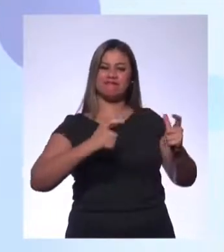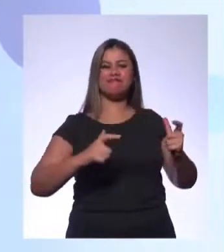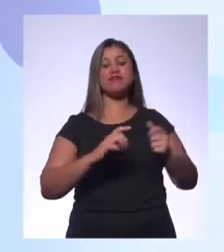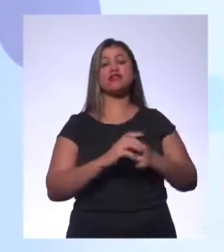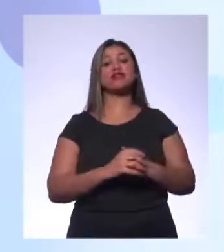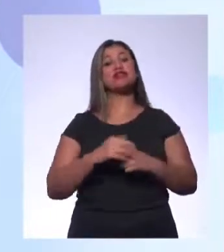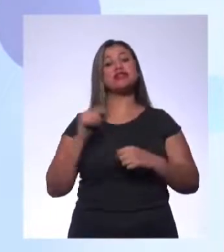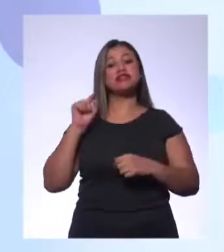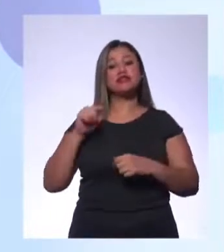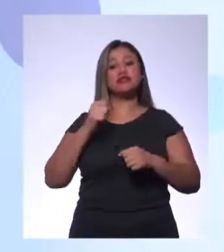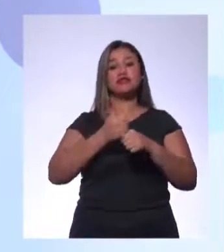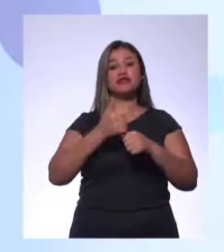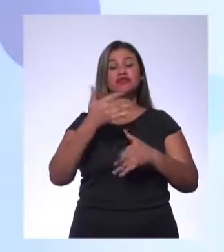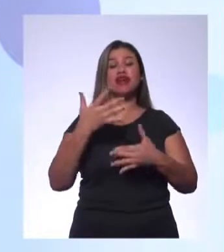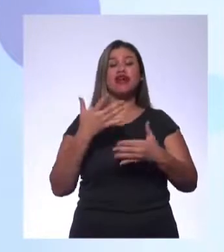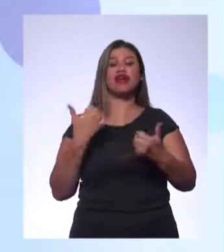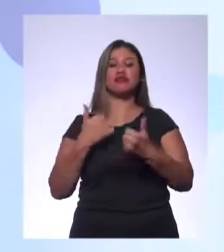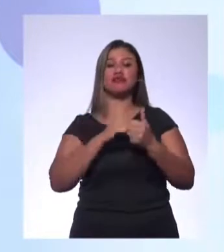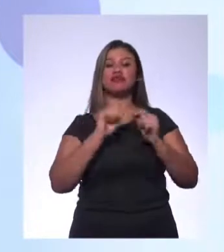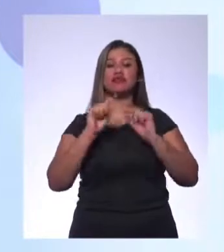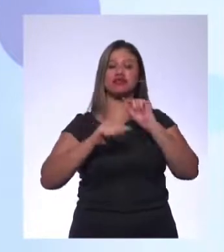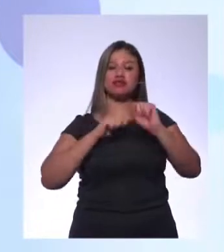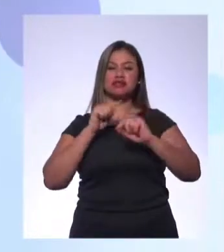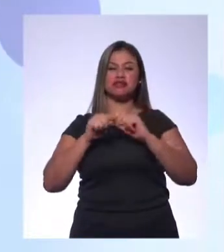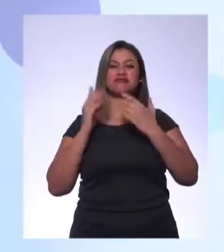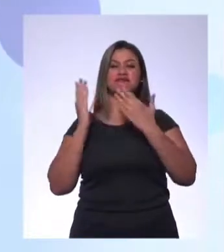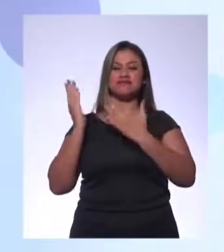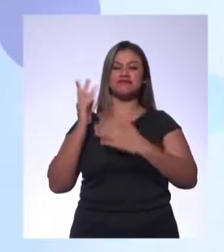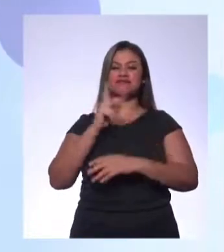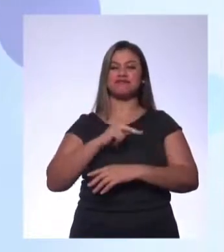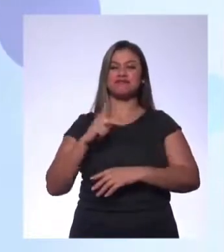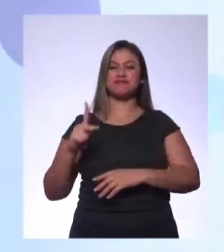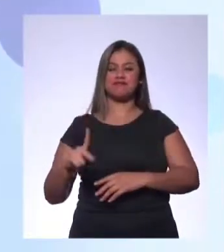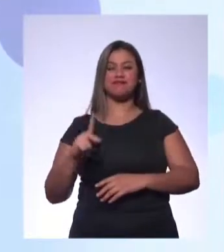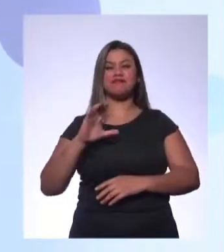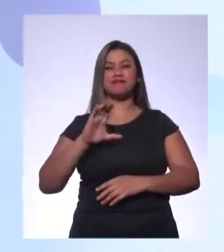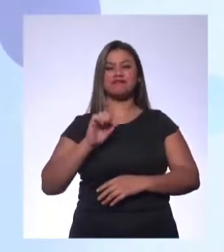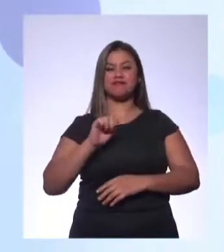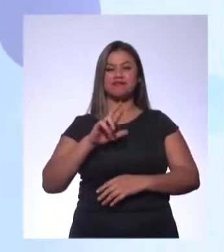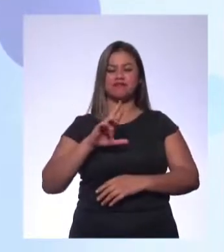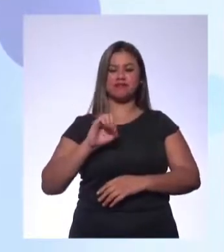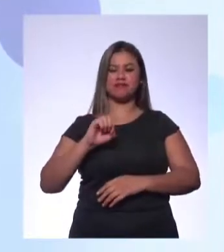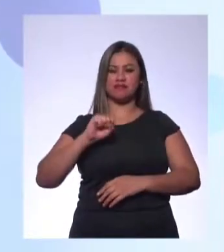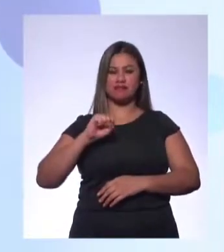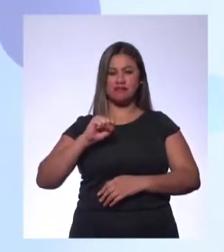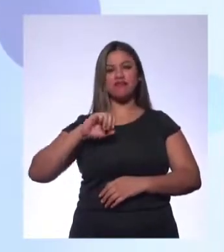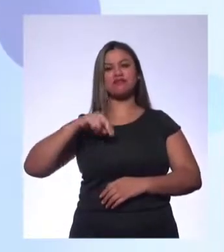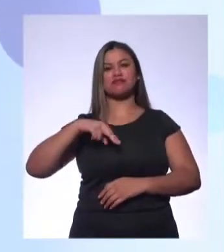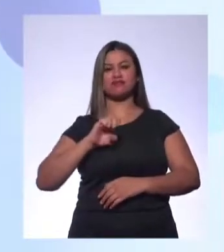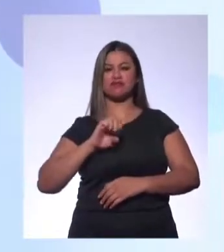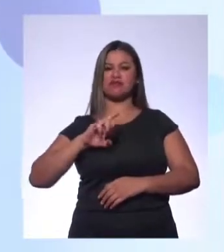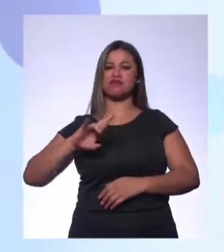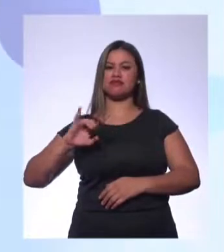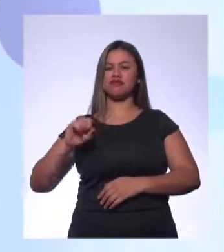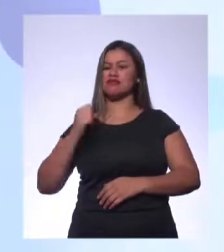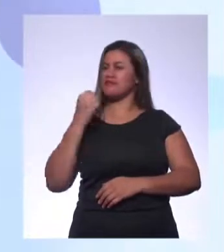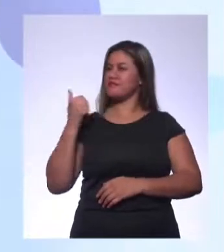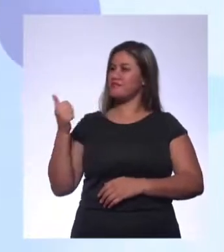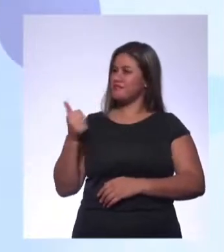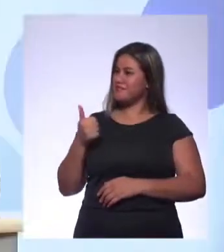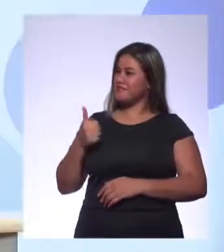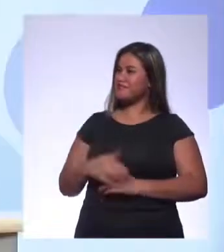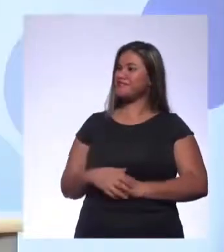vocês acompanhando aí as interações dos estudantes no nosso chat é o professor Carlos Neri. Tudo bem,